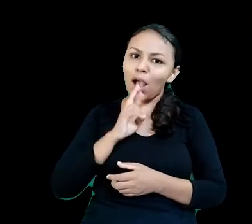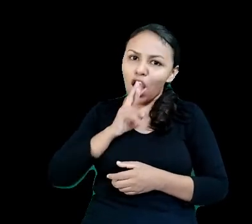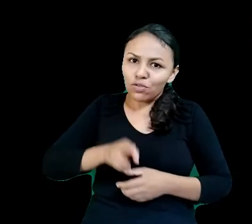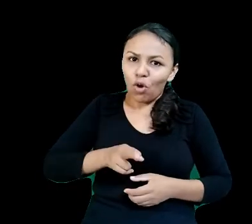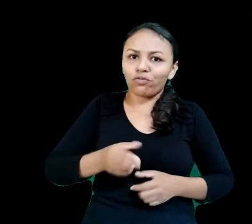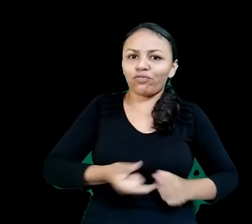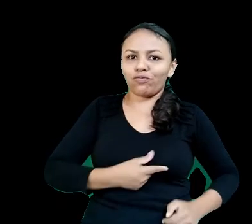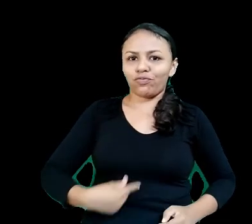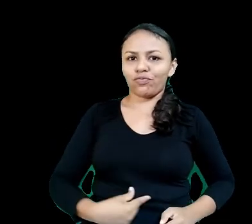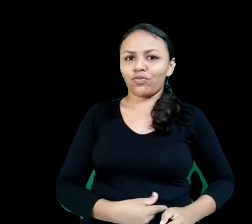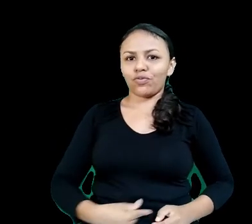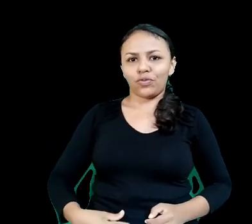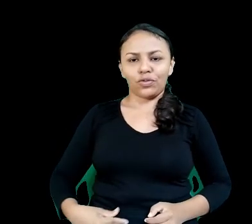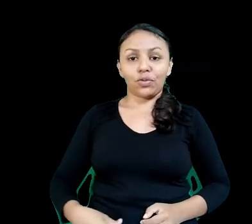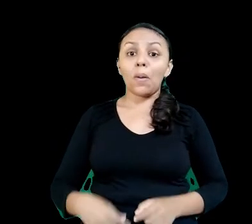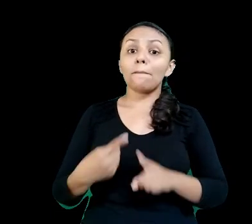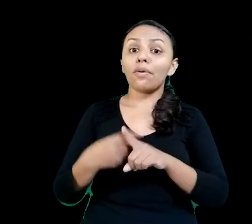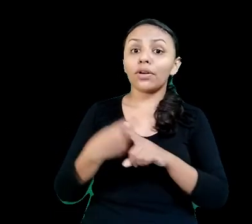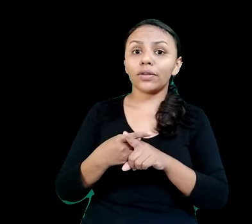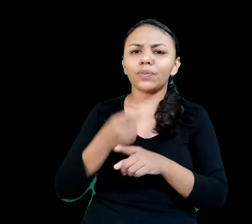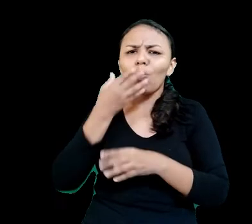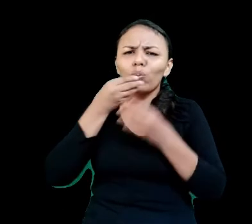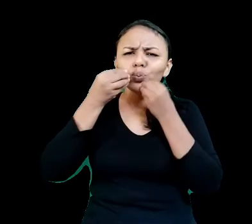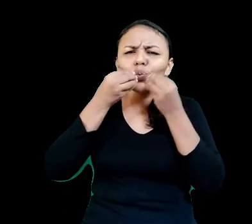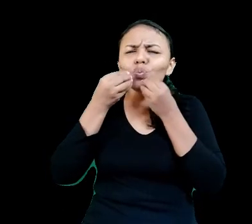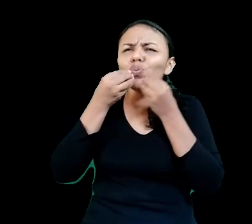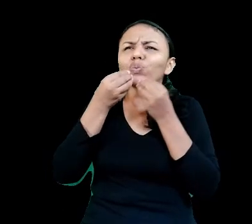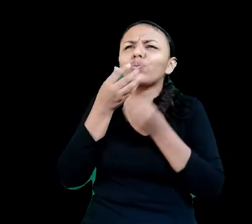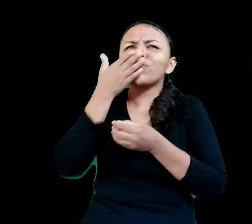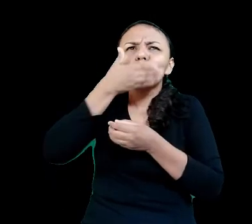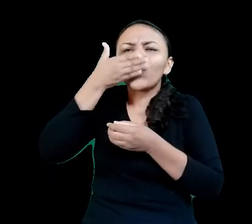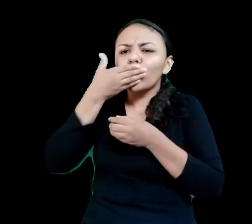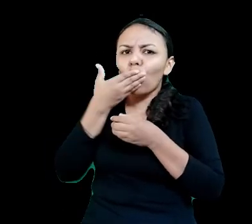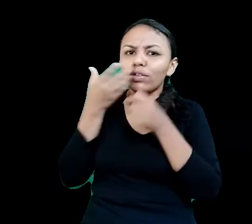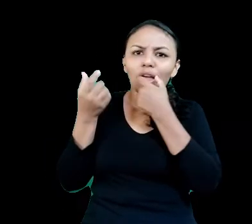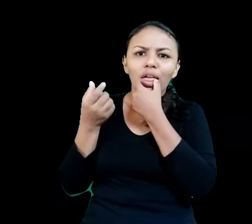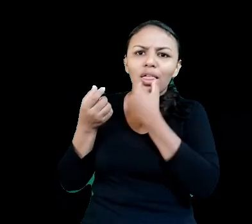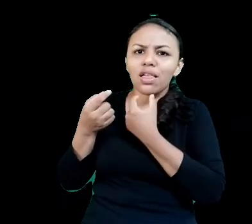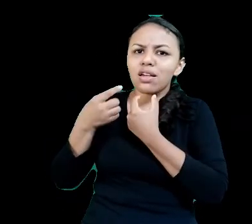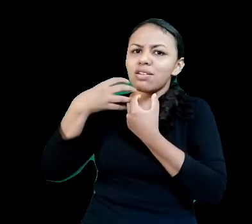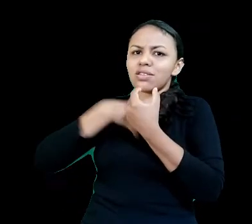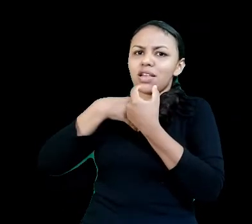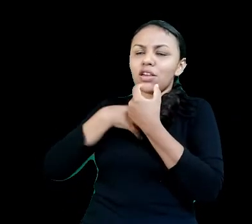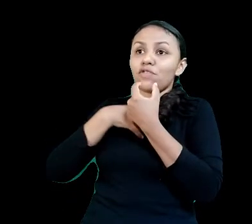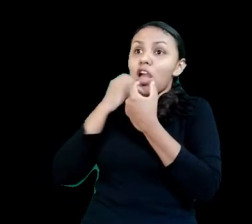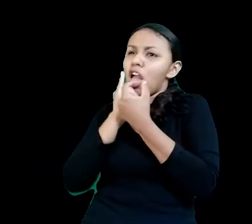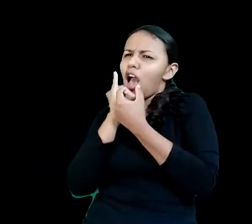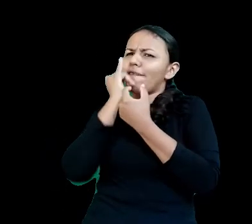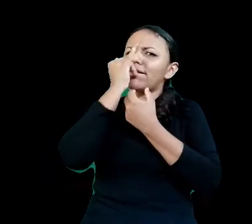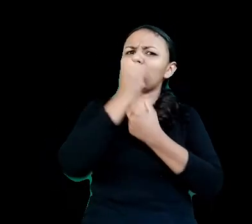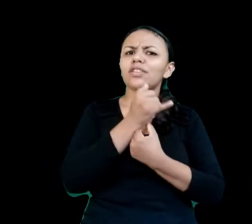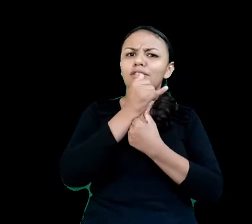intestino. Porque o sabor doce, quando toca as papilas gustativas, eles vão ativar uma